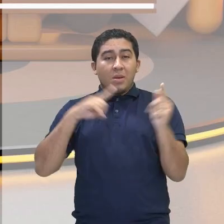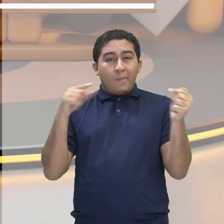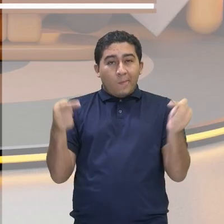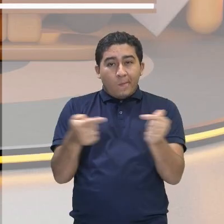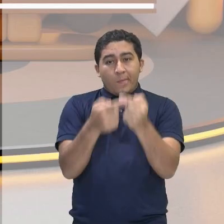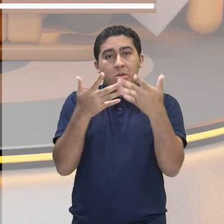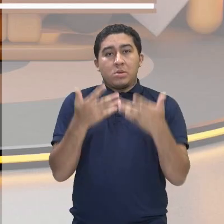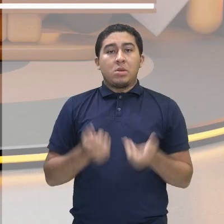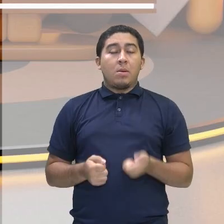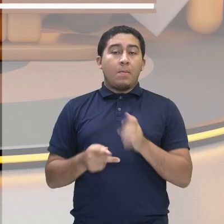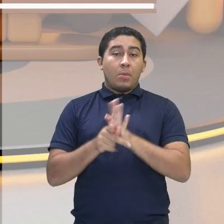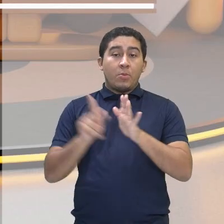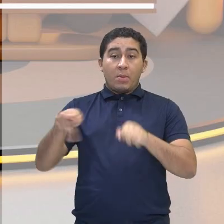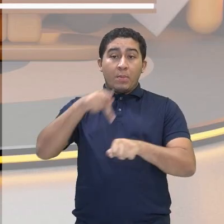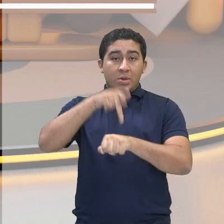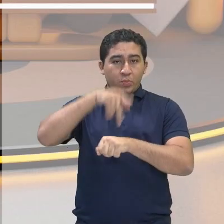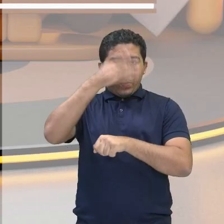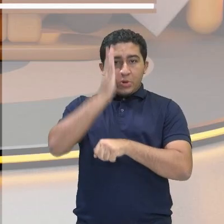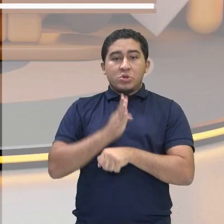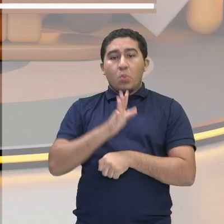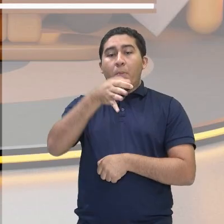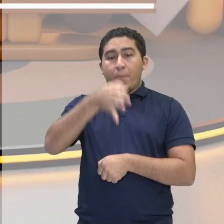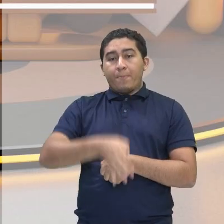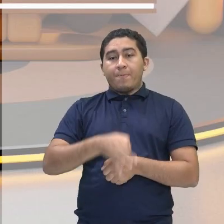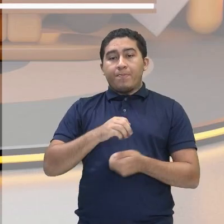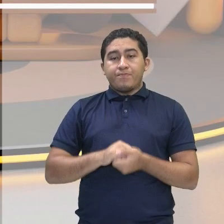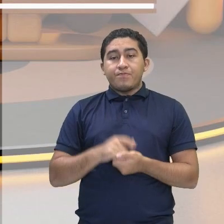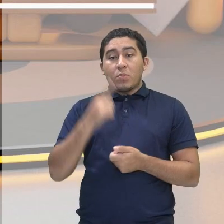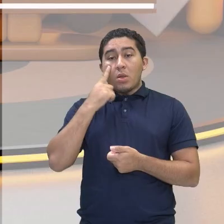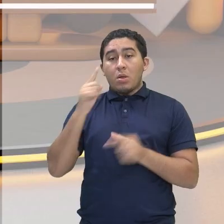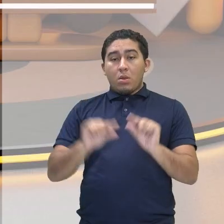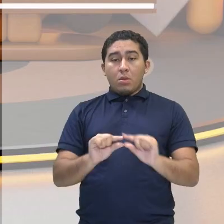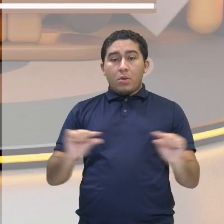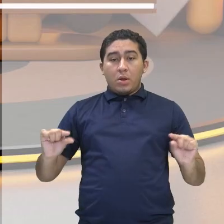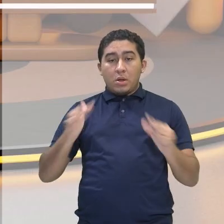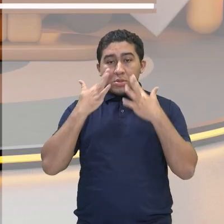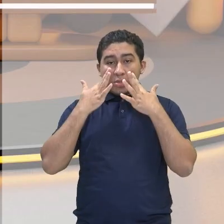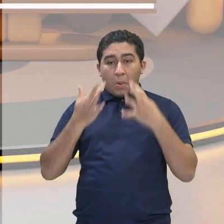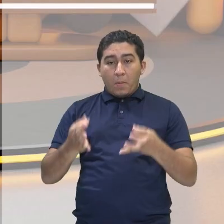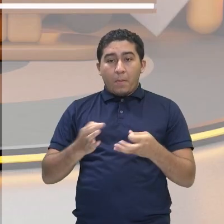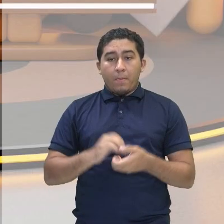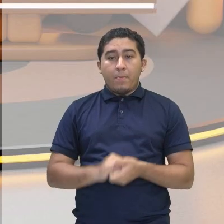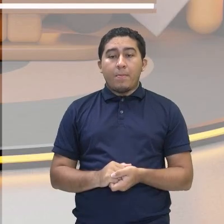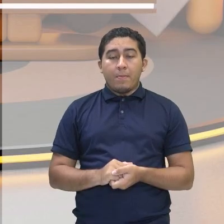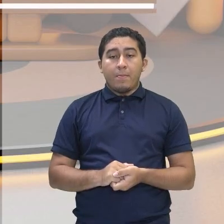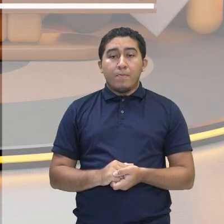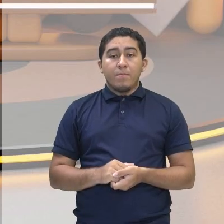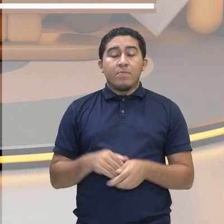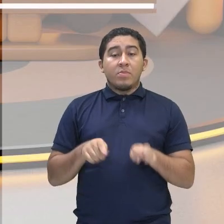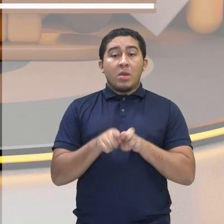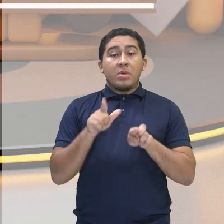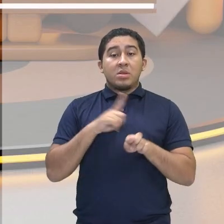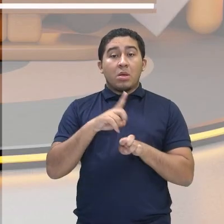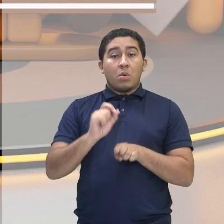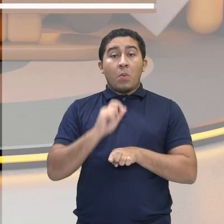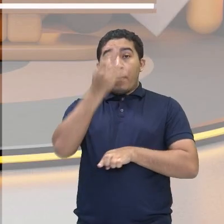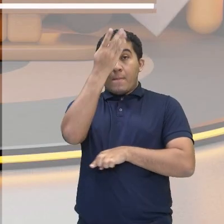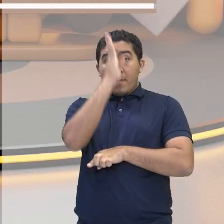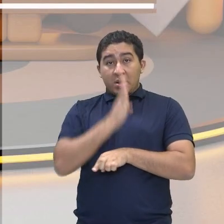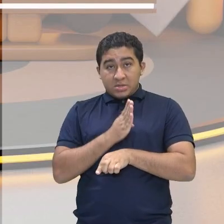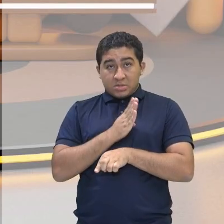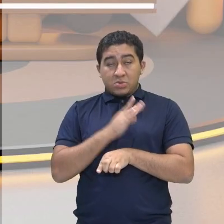o Brasil, tá bom? E aí nós temos também os limites do território brasileiro, né? Se a gente for falar